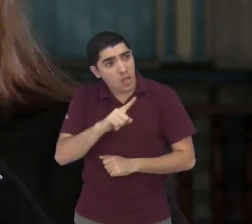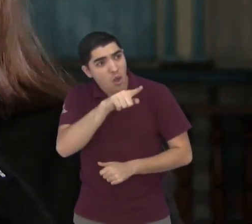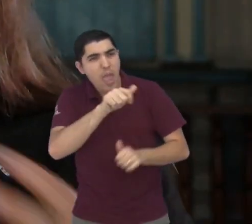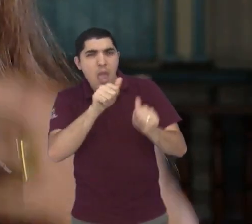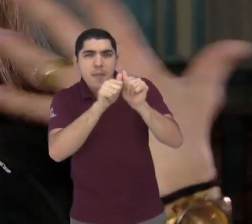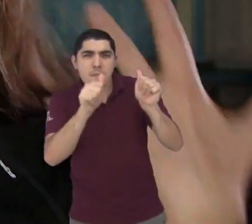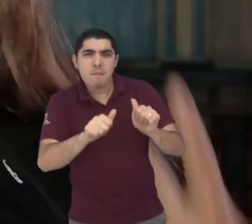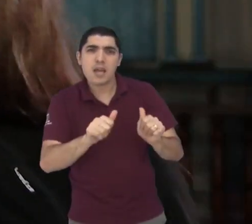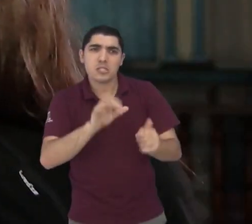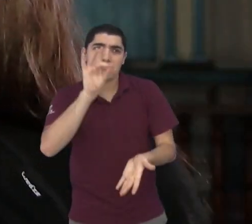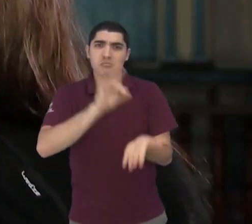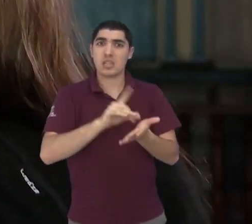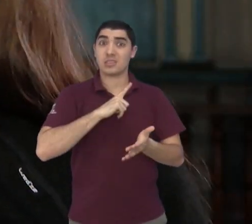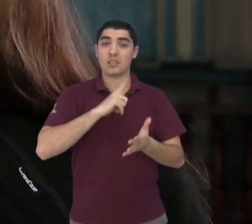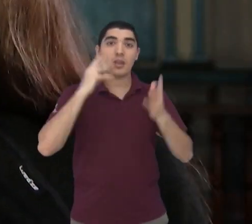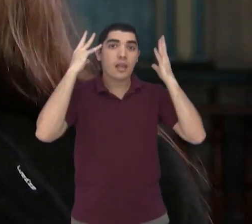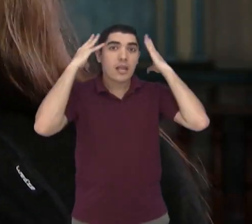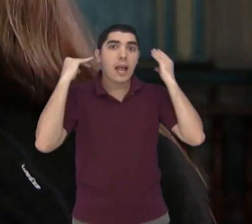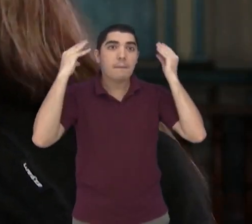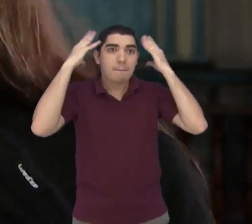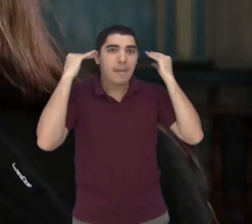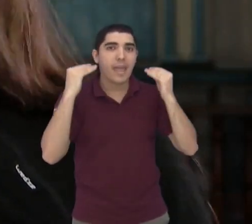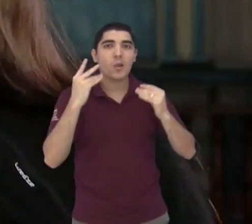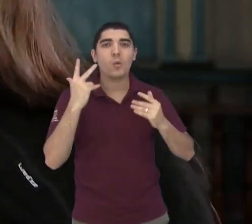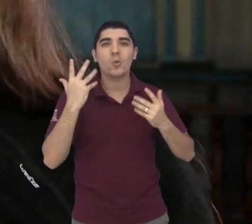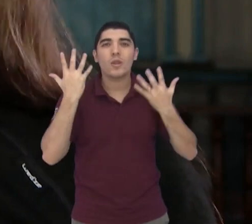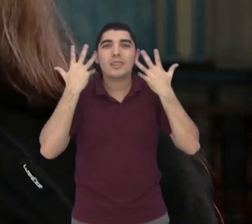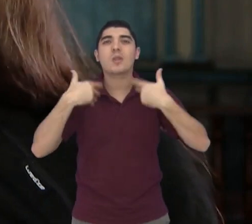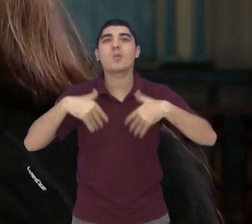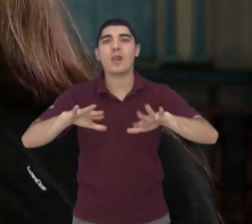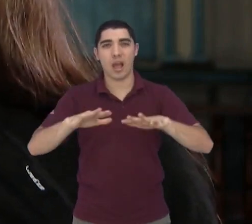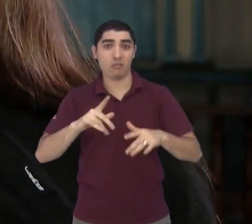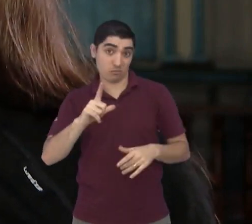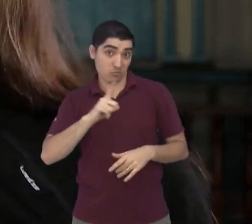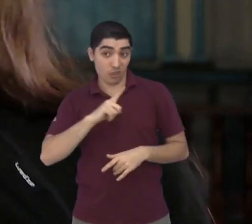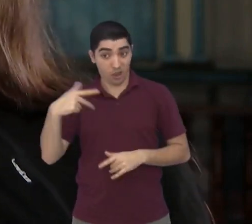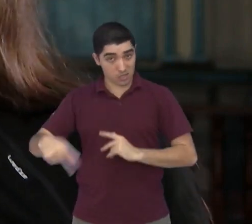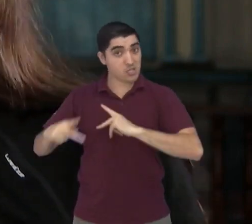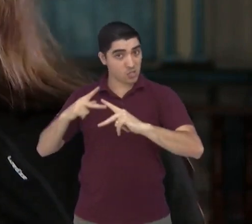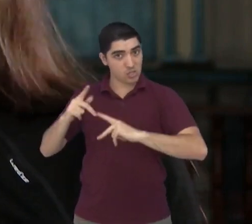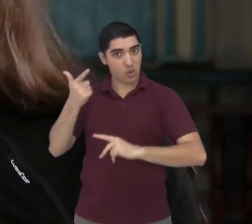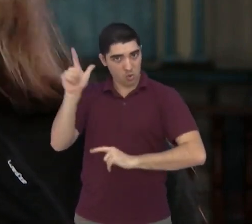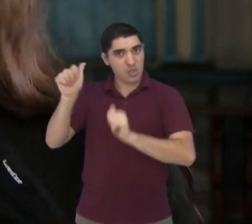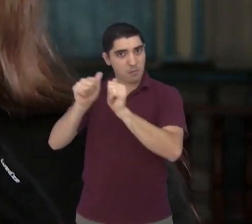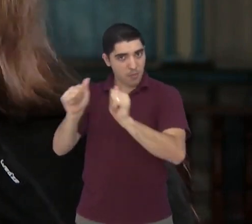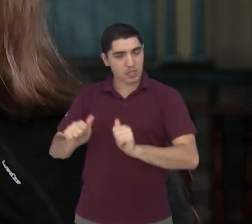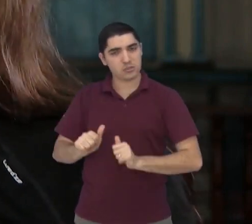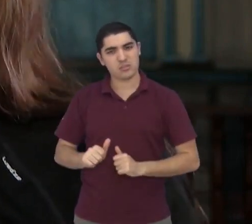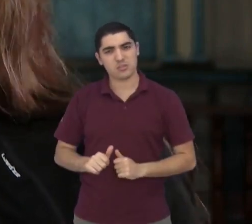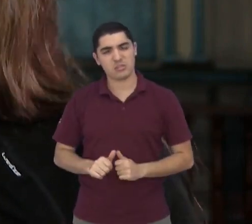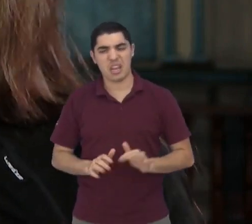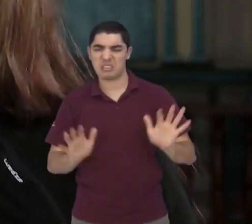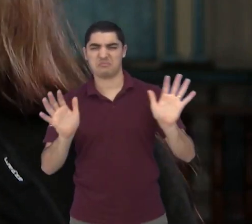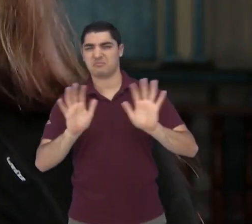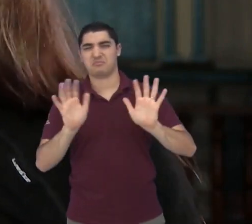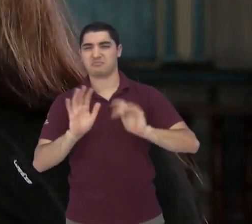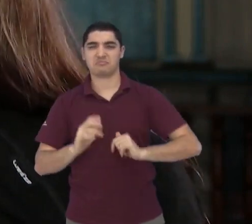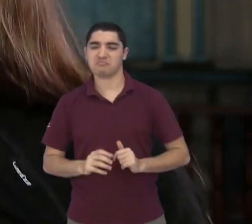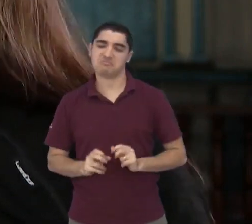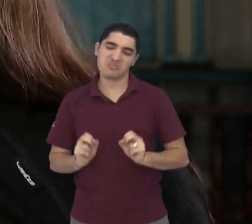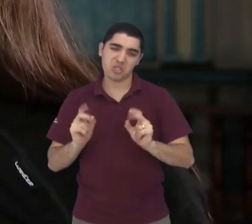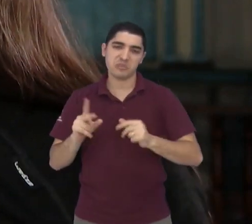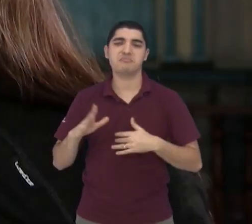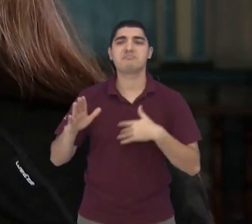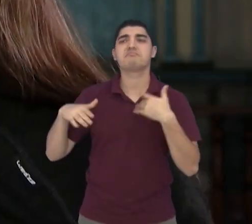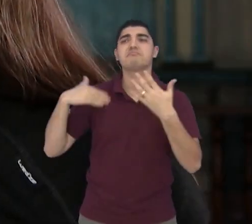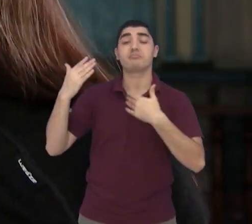do século, com cabelo, né, natural, porque a gente tem uma imagem dessa aqui em São José. Não. Ok, aí um dia eu